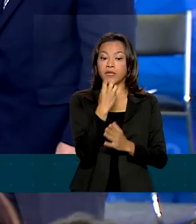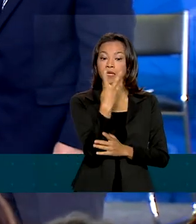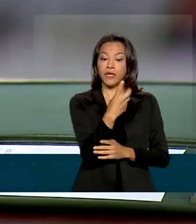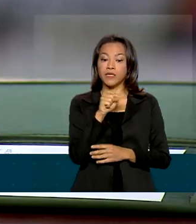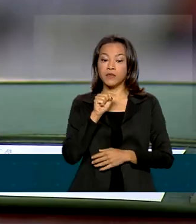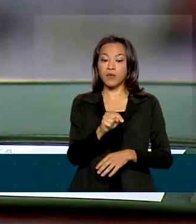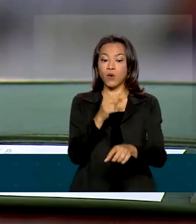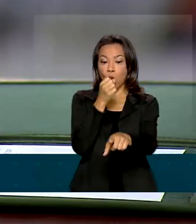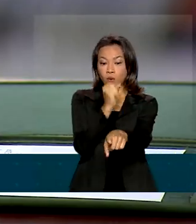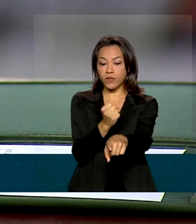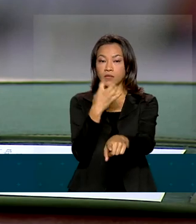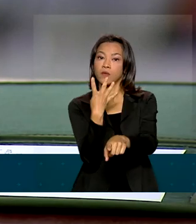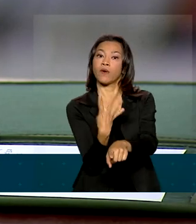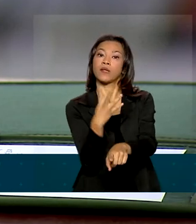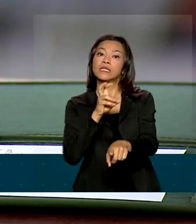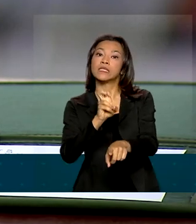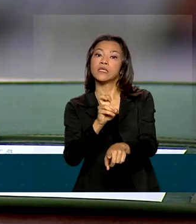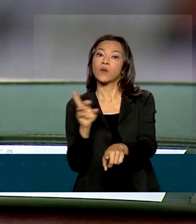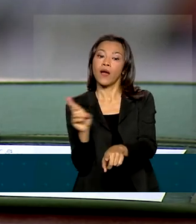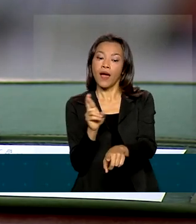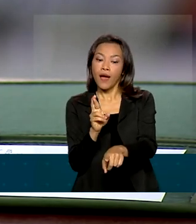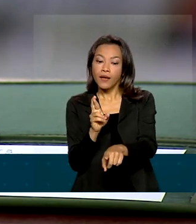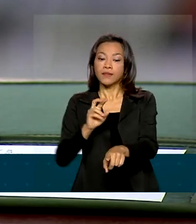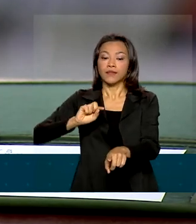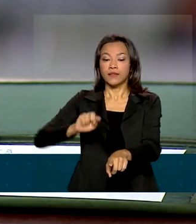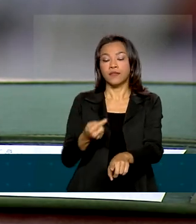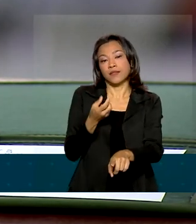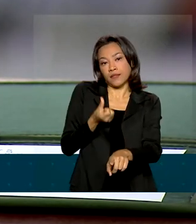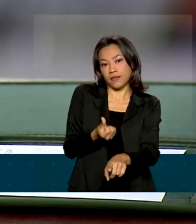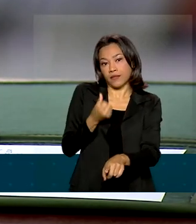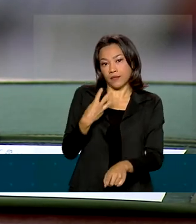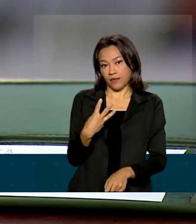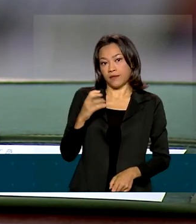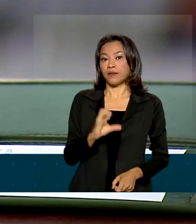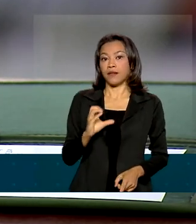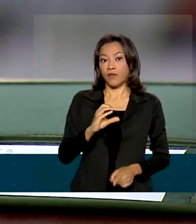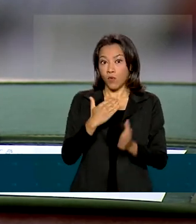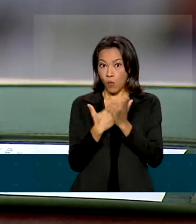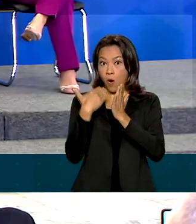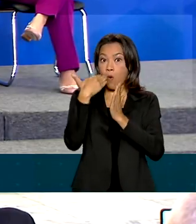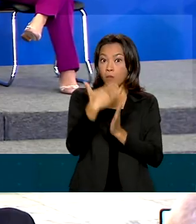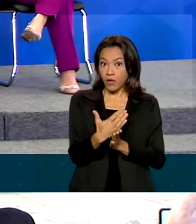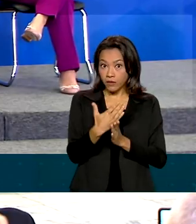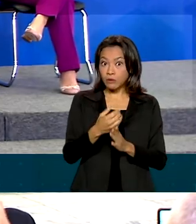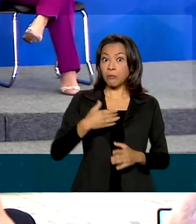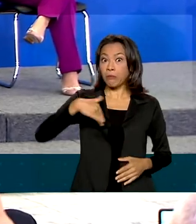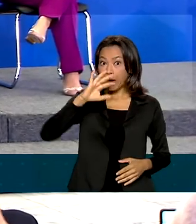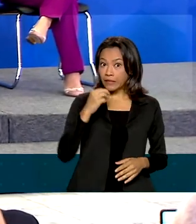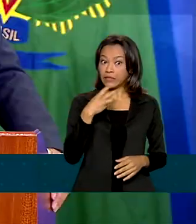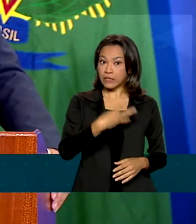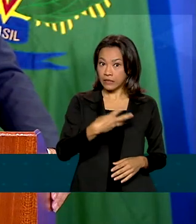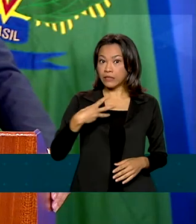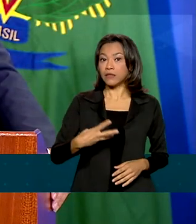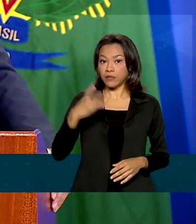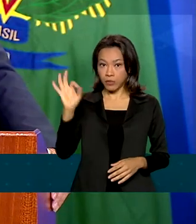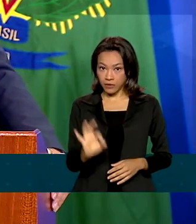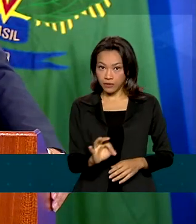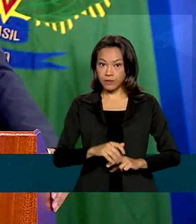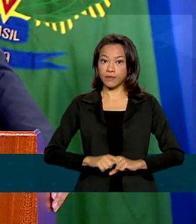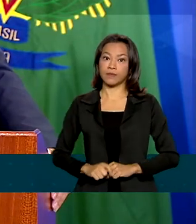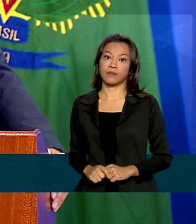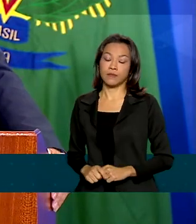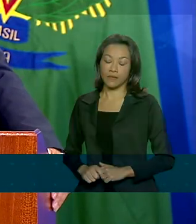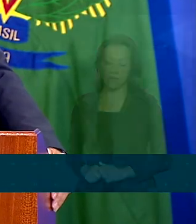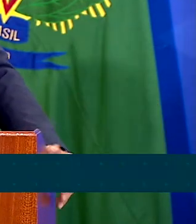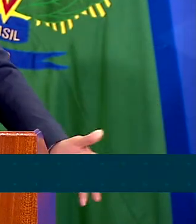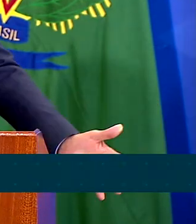.845,63, um aumento de mais de 33%. É uma maneira